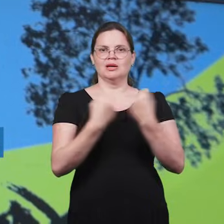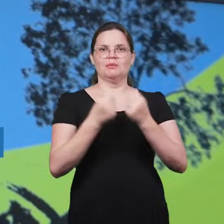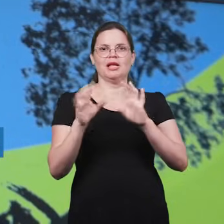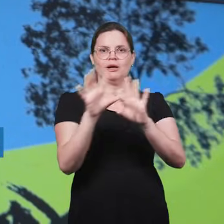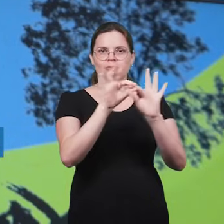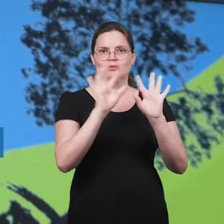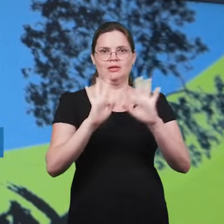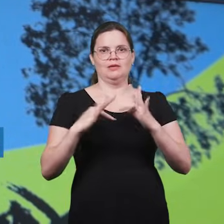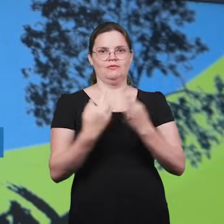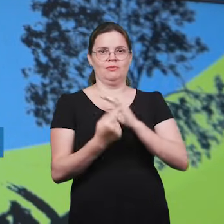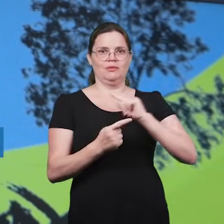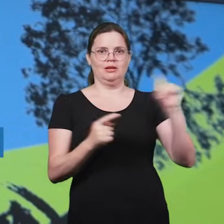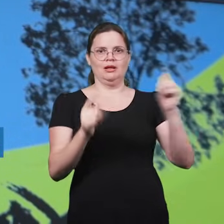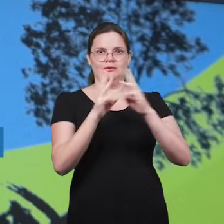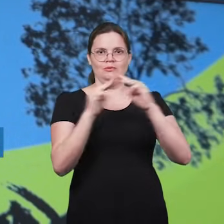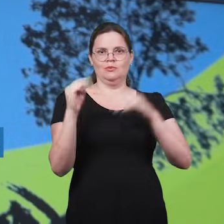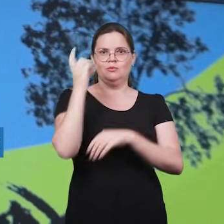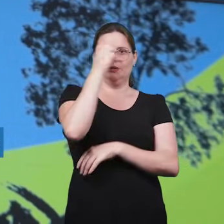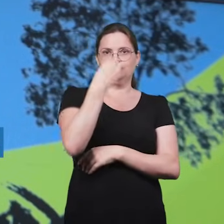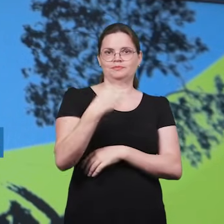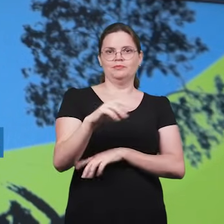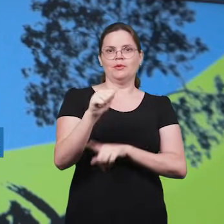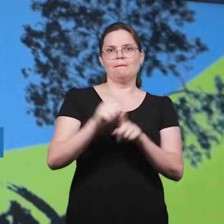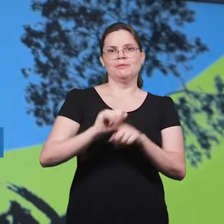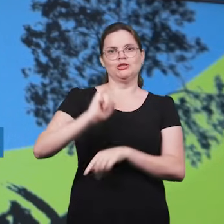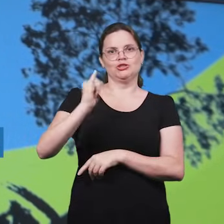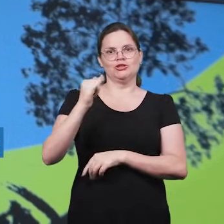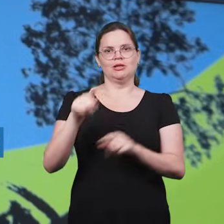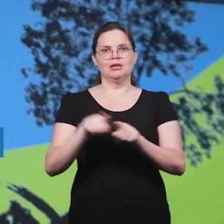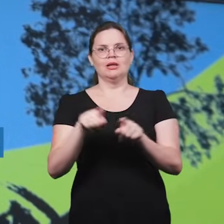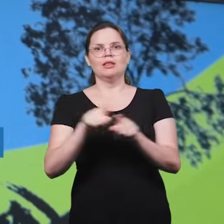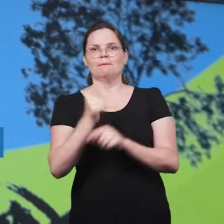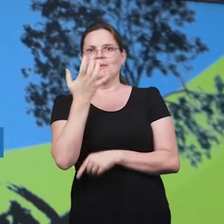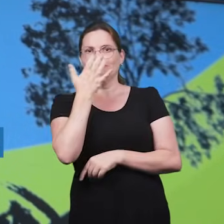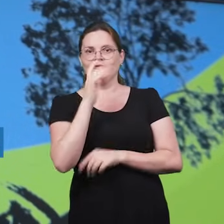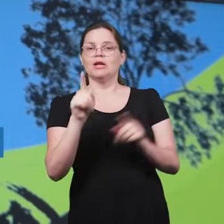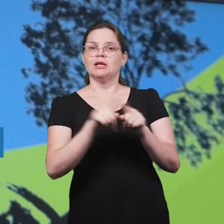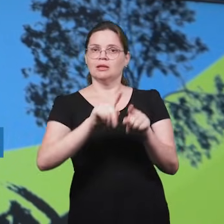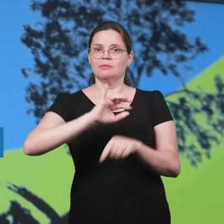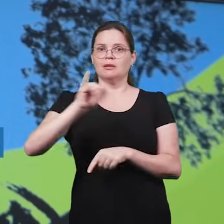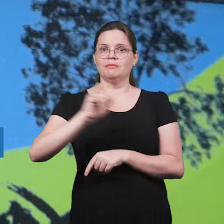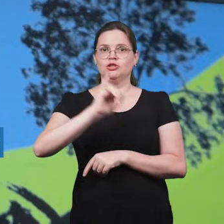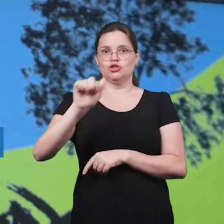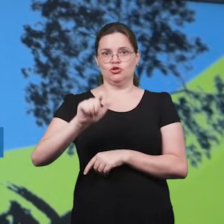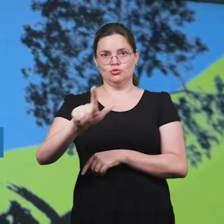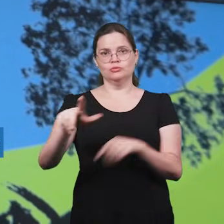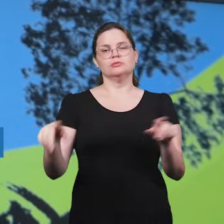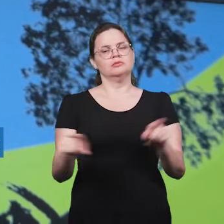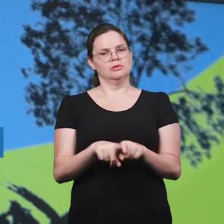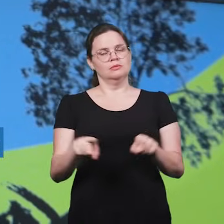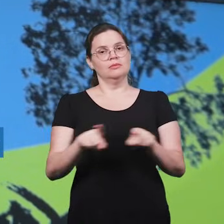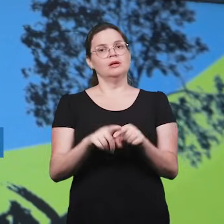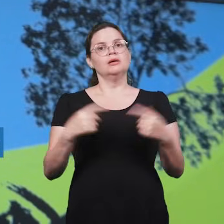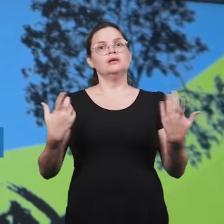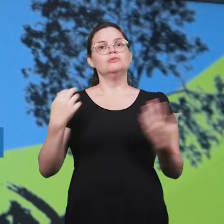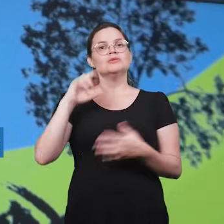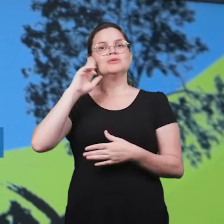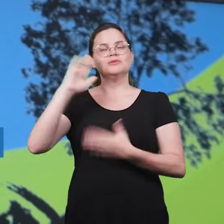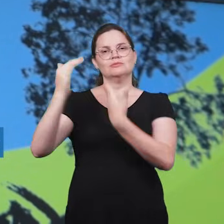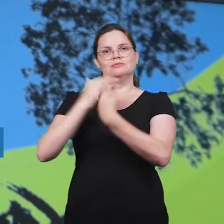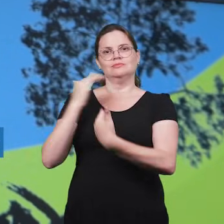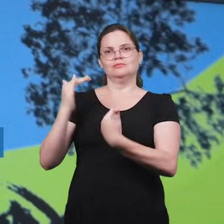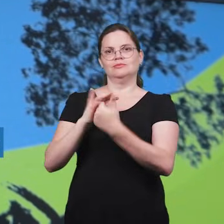Família, nos meses de janeiro, de fevereiro, também em julho. E o Senhor nos orientou a respeito